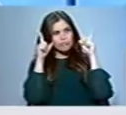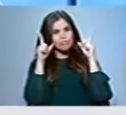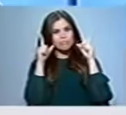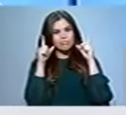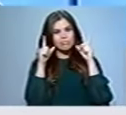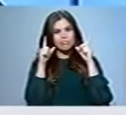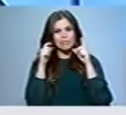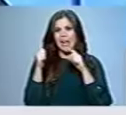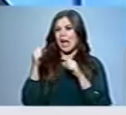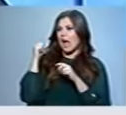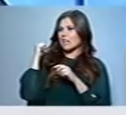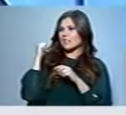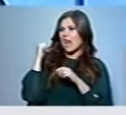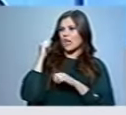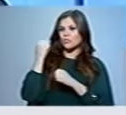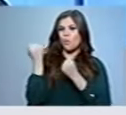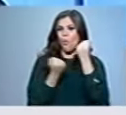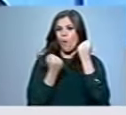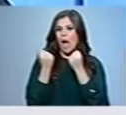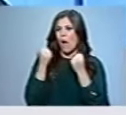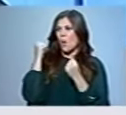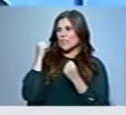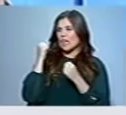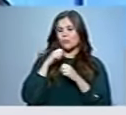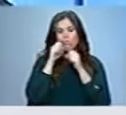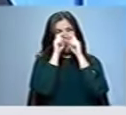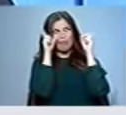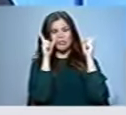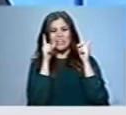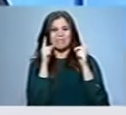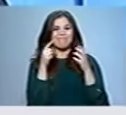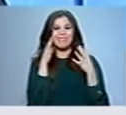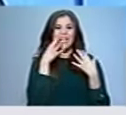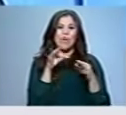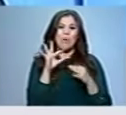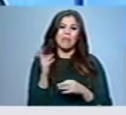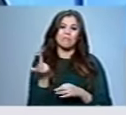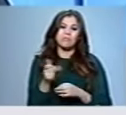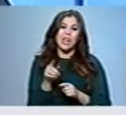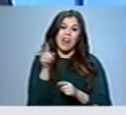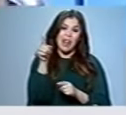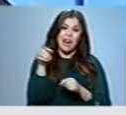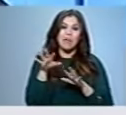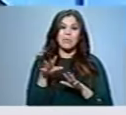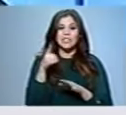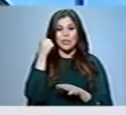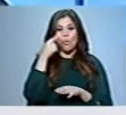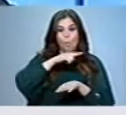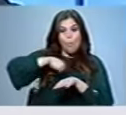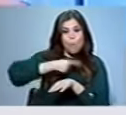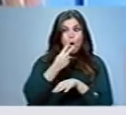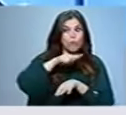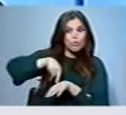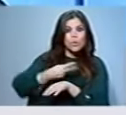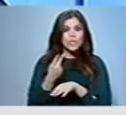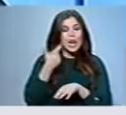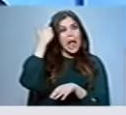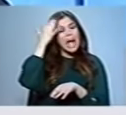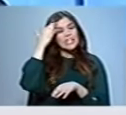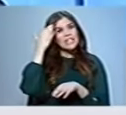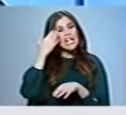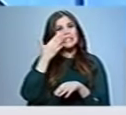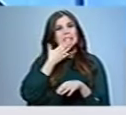uma viatura descaracterizada, não sabia que era a polícia. É um esquema típico que acontece lá, mas eu durante uma ou duas horas achava que tinha sido